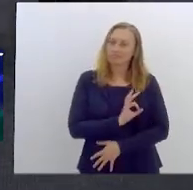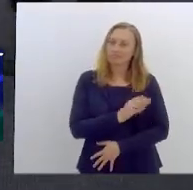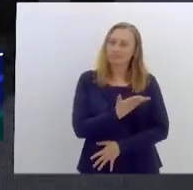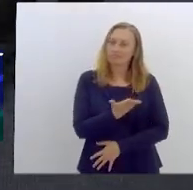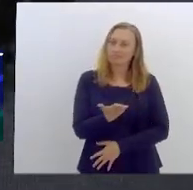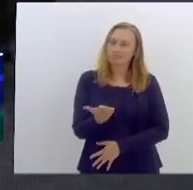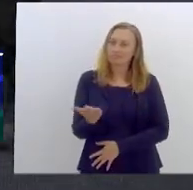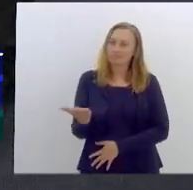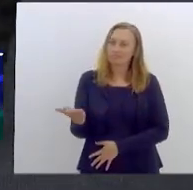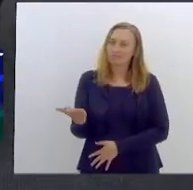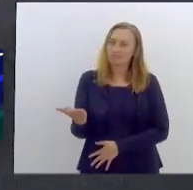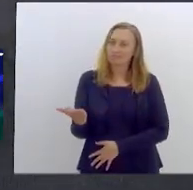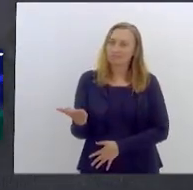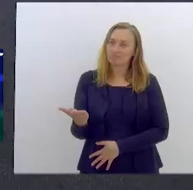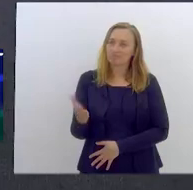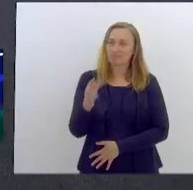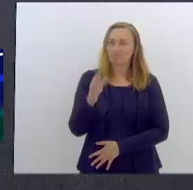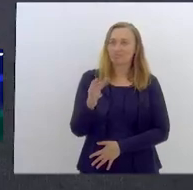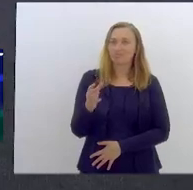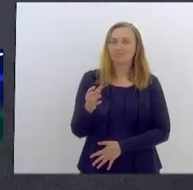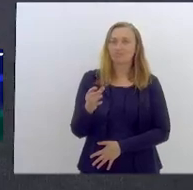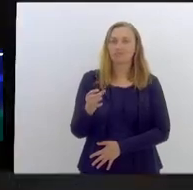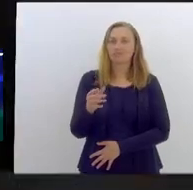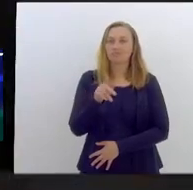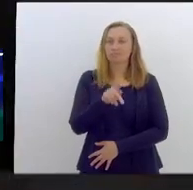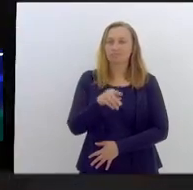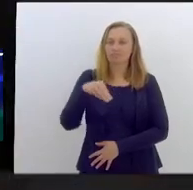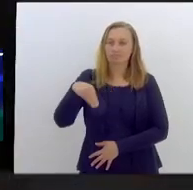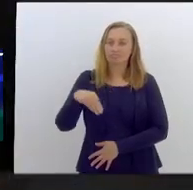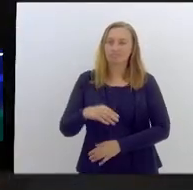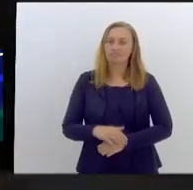policiais da nossa querida PM.